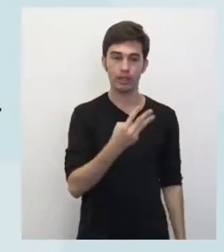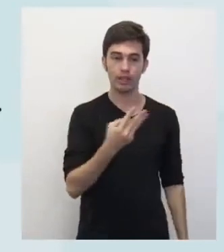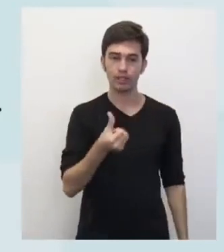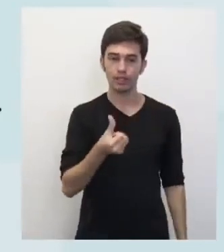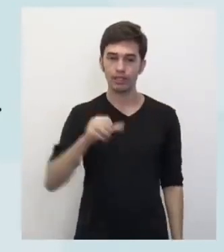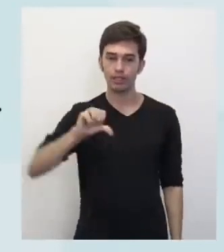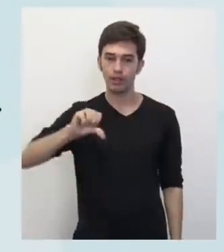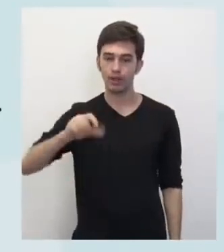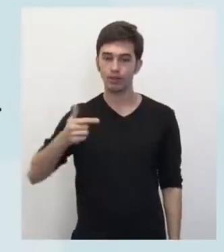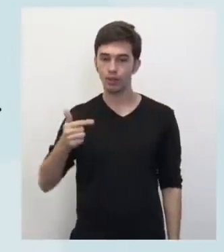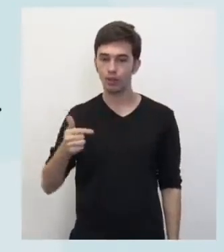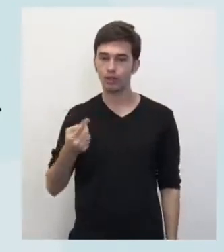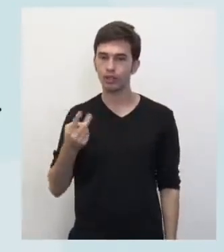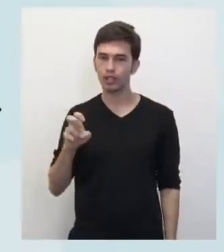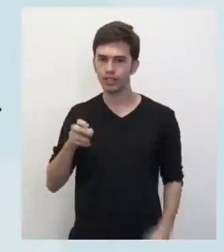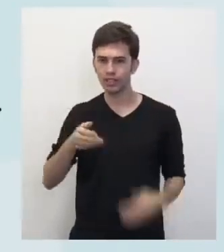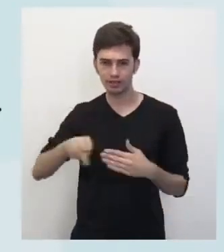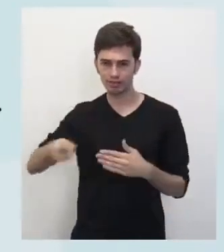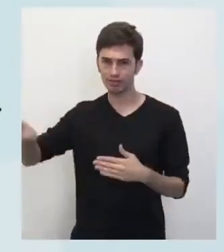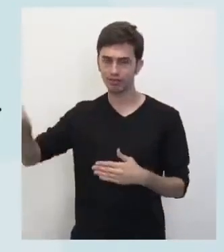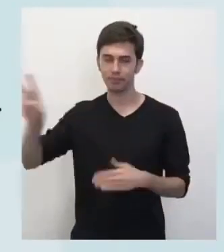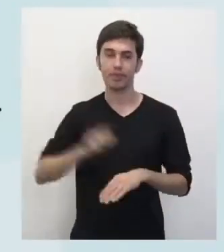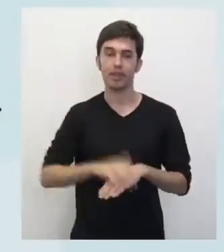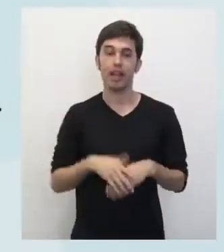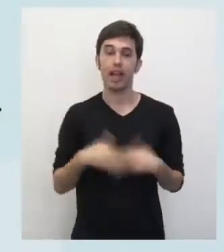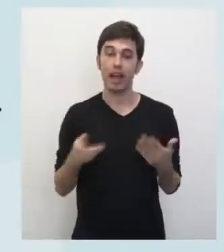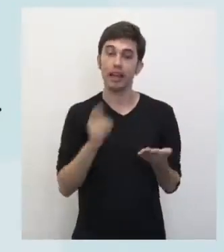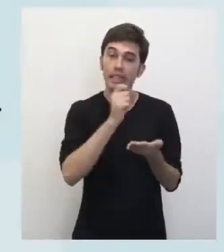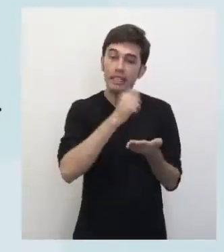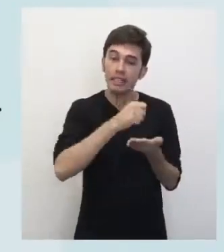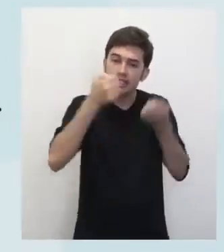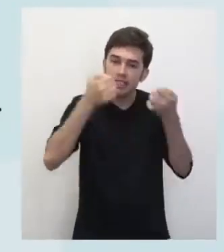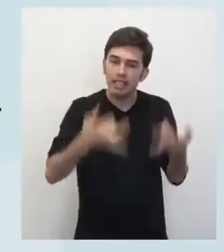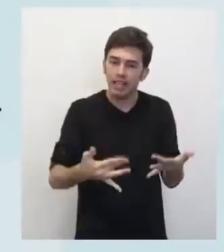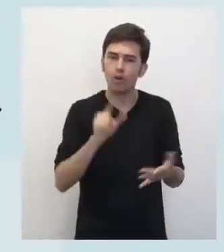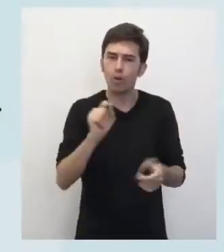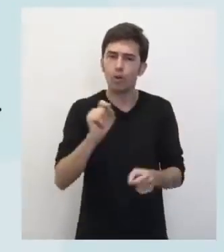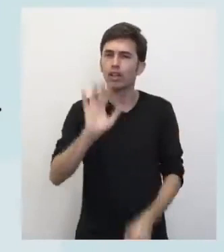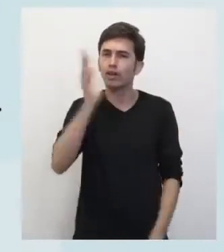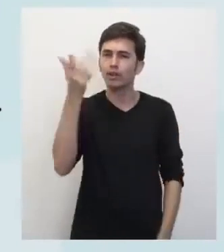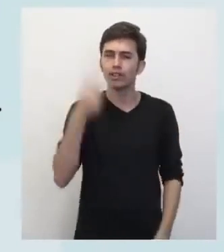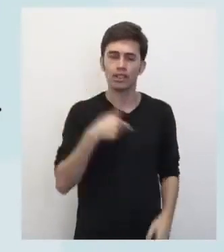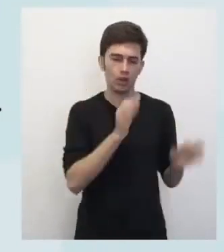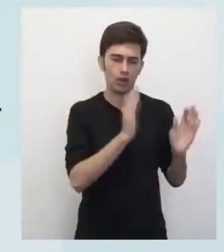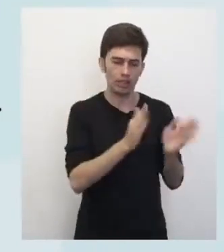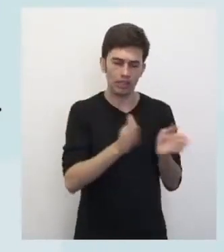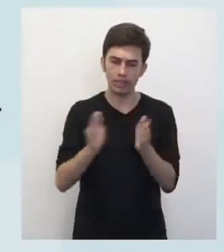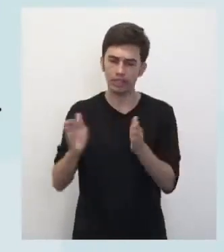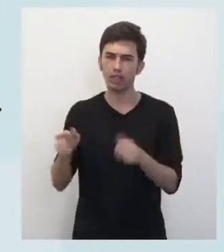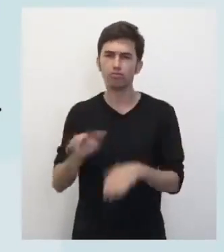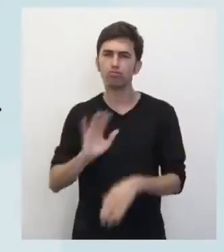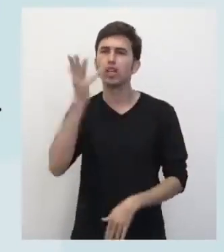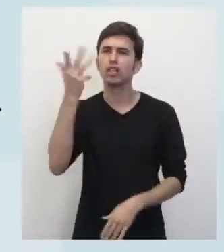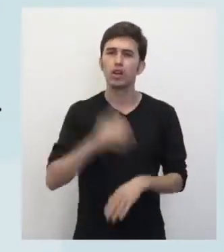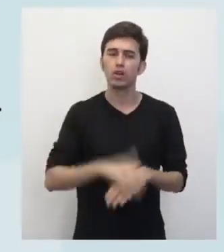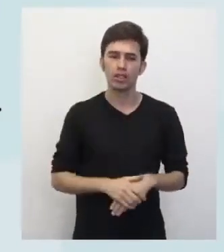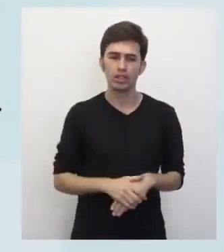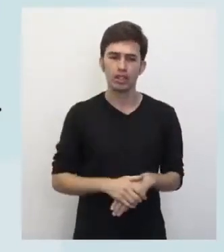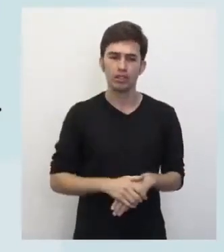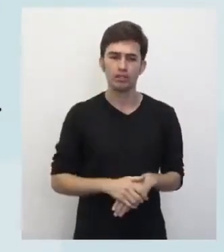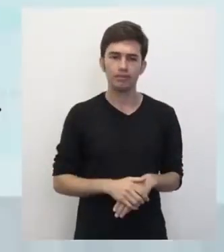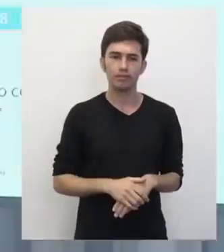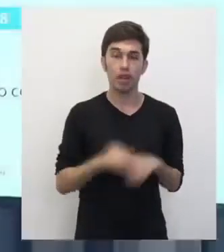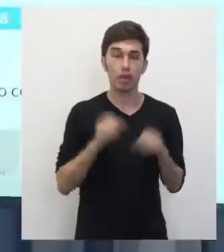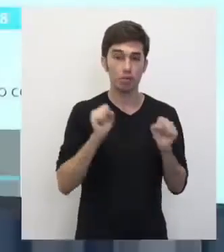9, 12 e assim por diante. Descreva o que está acontecendo com essa sequência. O que vocês acham que está acontecendo? Eu